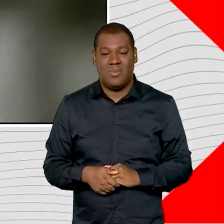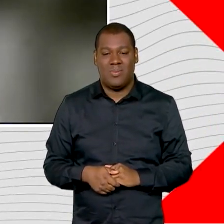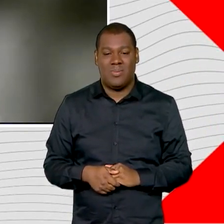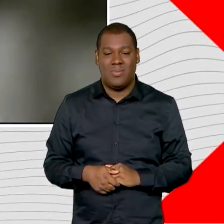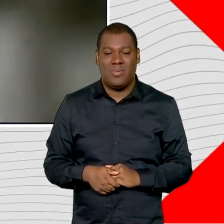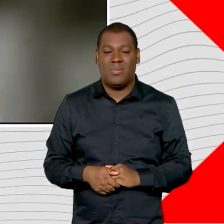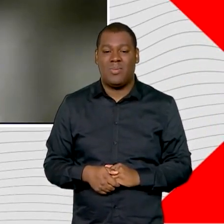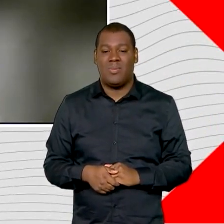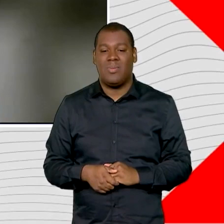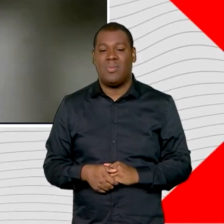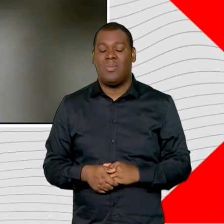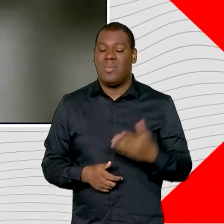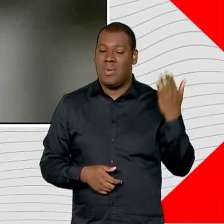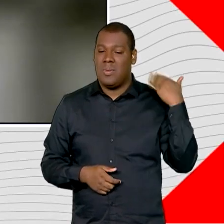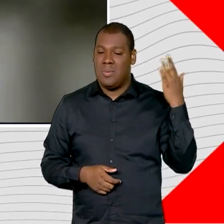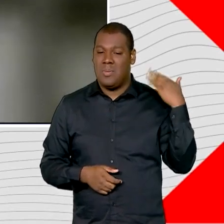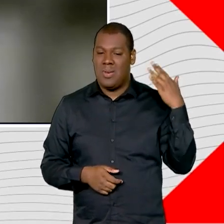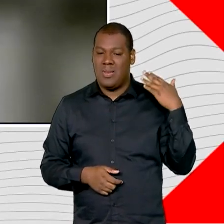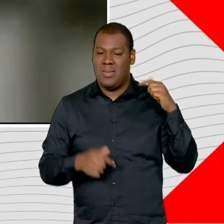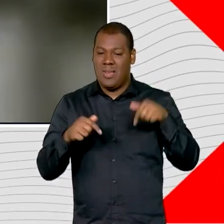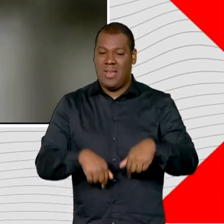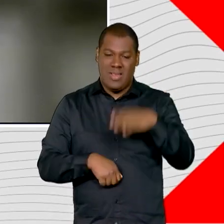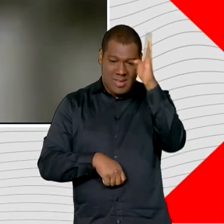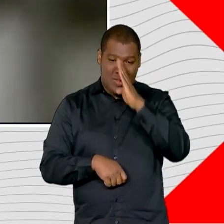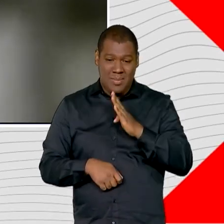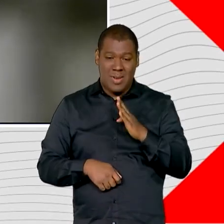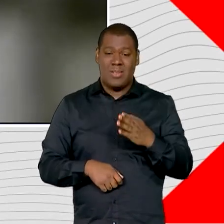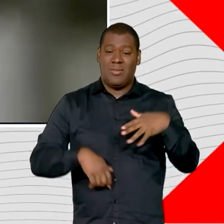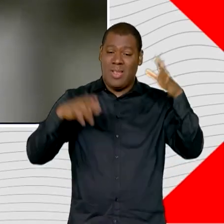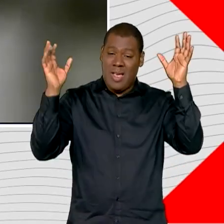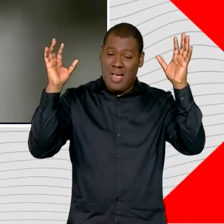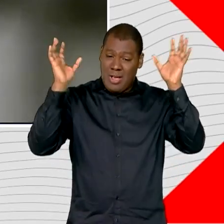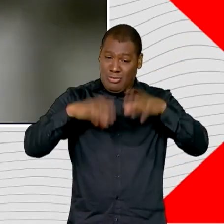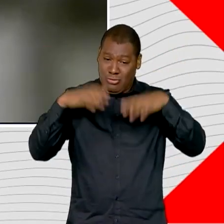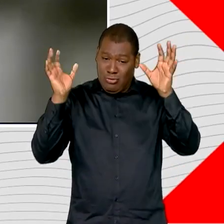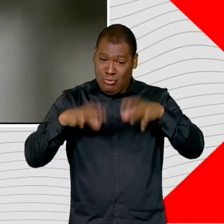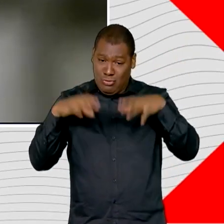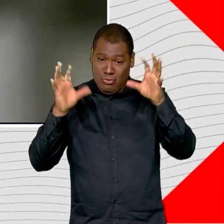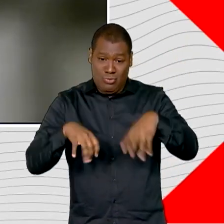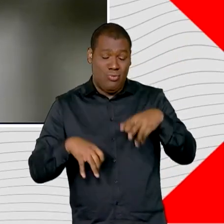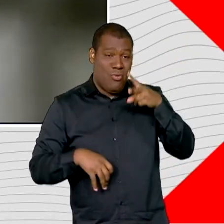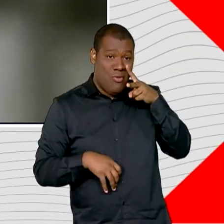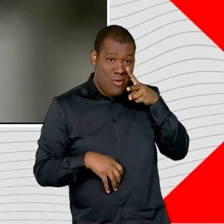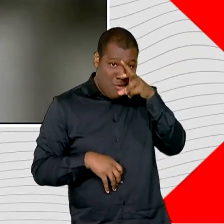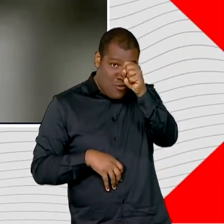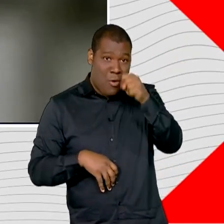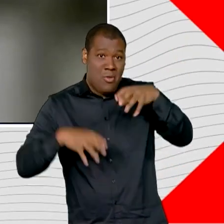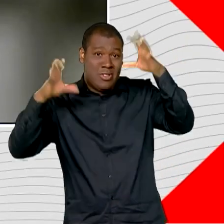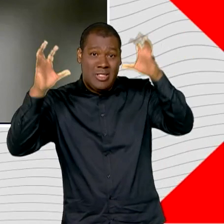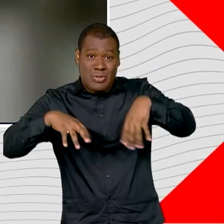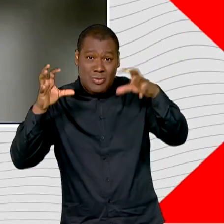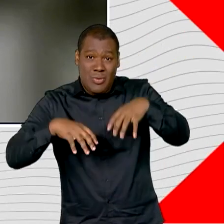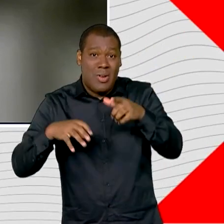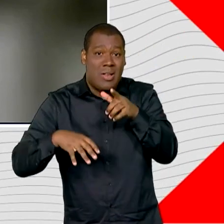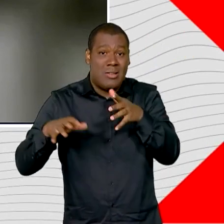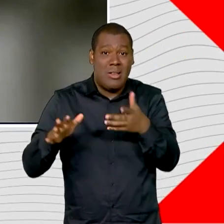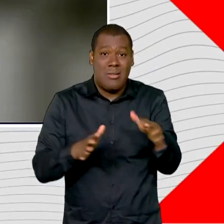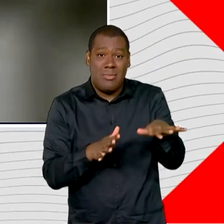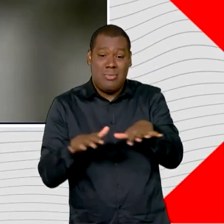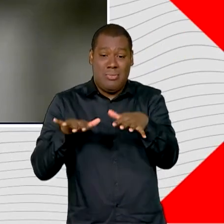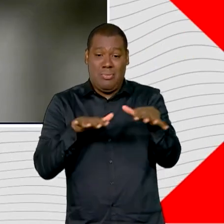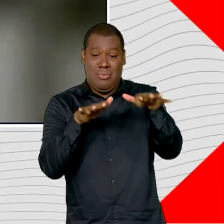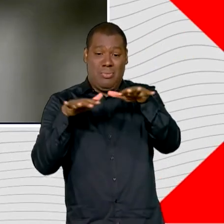últimos meses no Brasil, muitos casos de desastres por conta de chuvas e, infelizmente, a previsão para um futuro